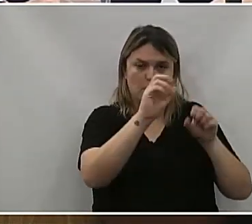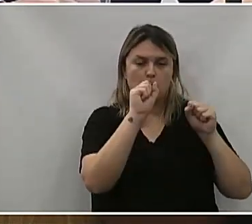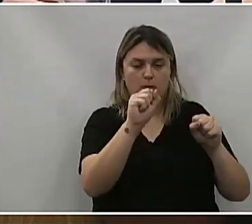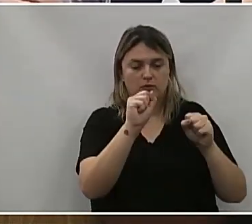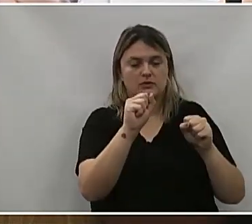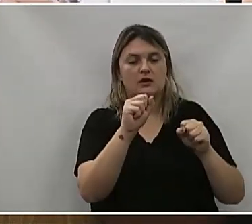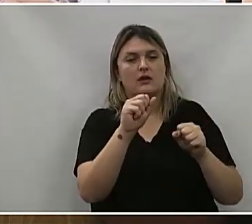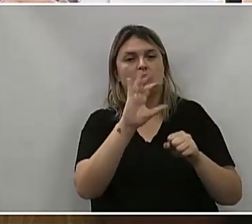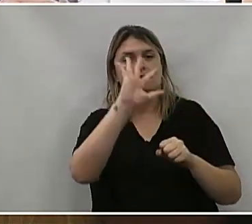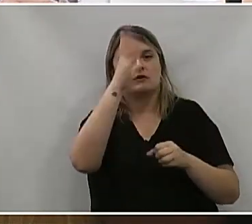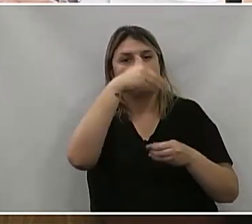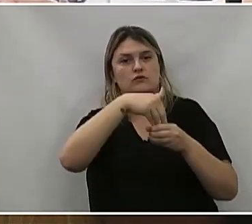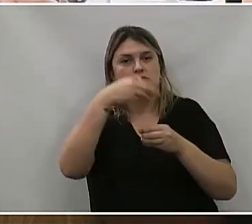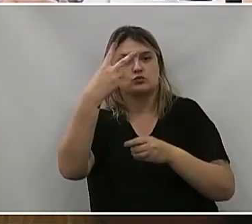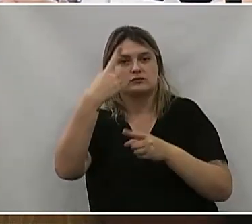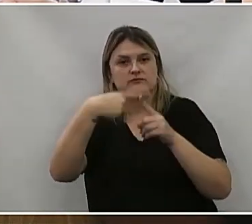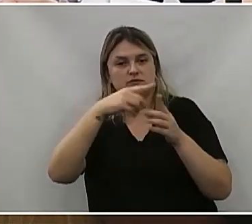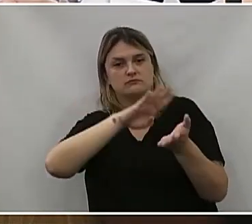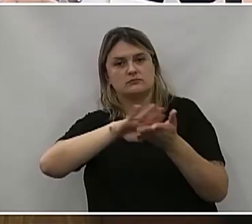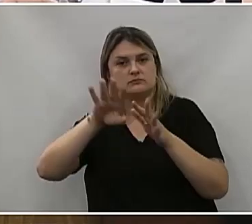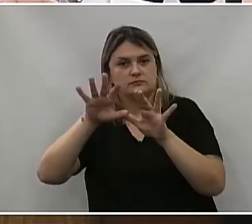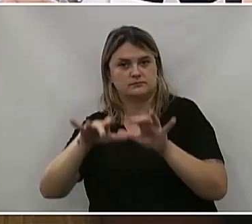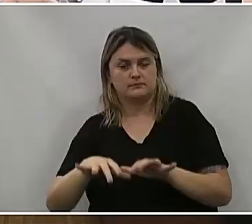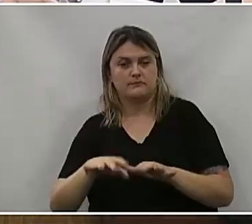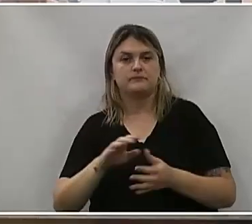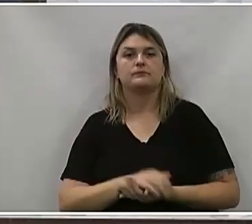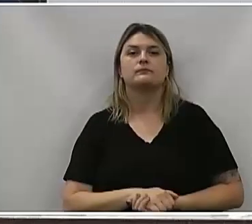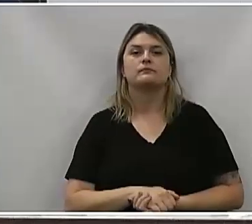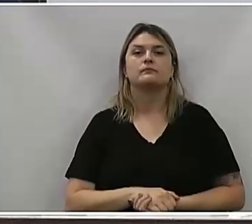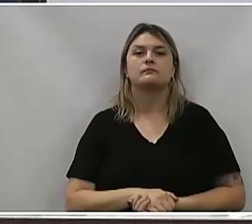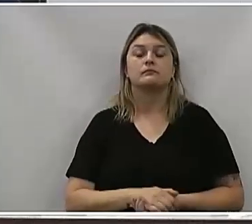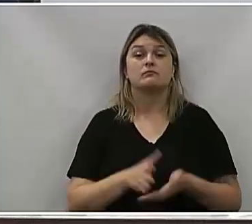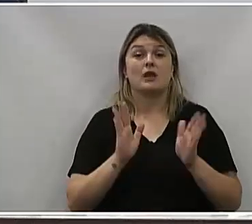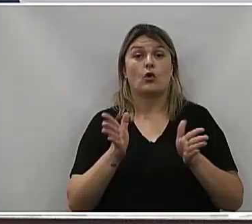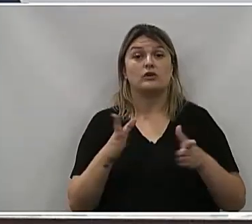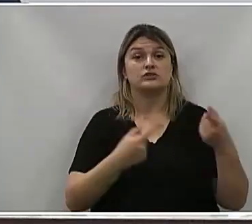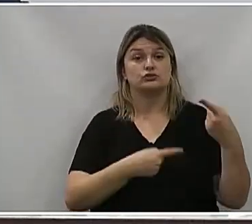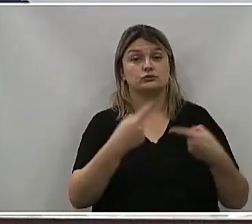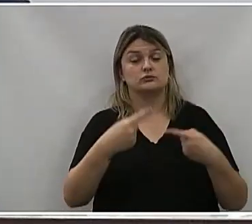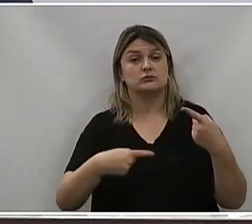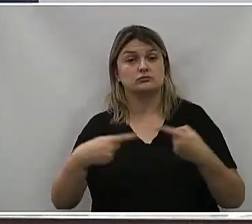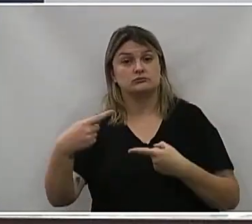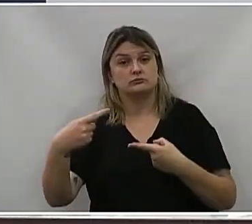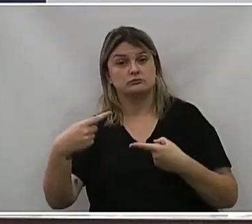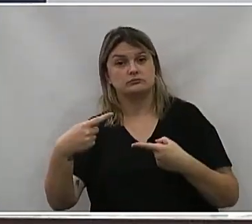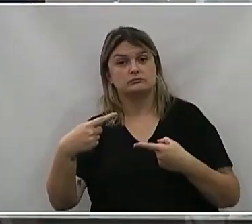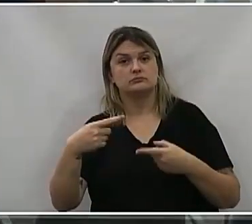para a votação em 2 turnos, com dispensa da redação final, é o parecer. Em discussão,